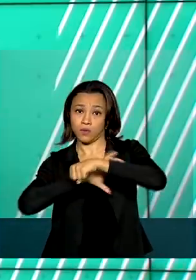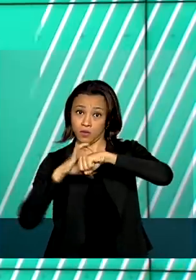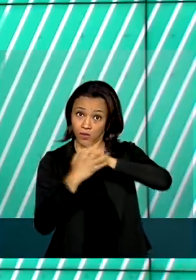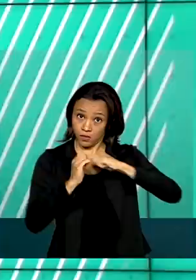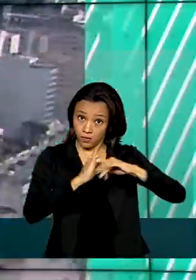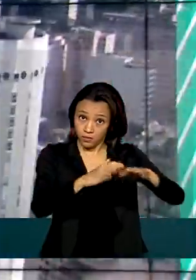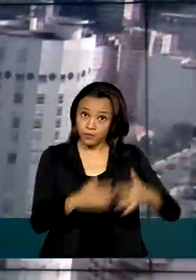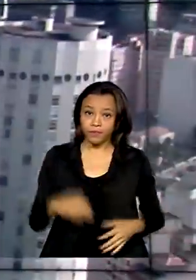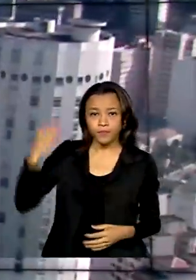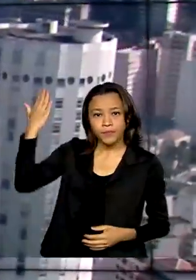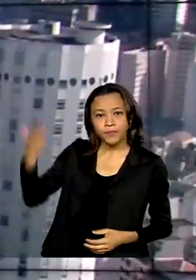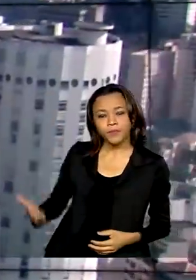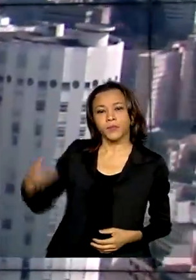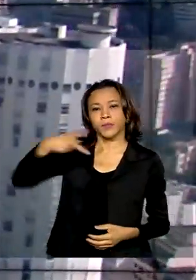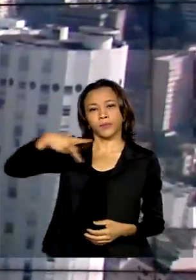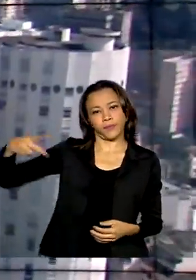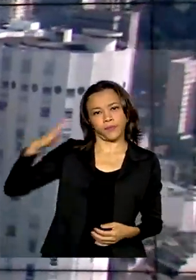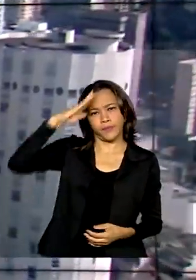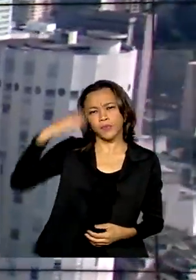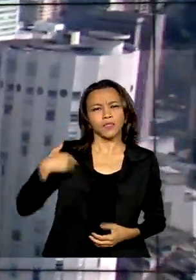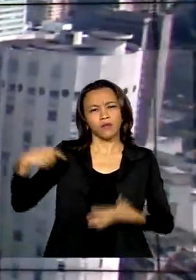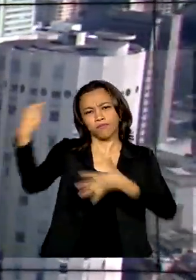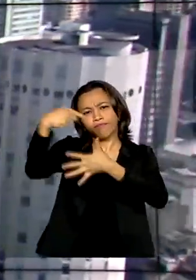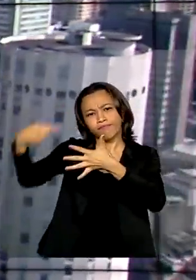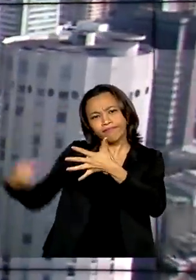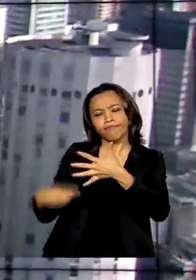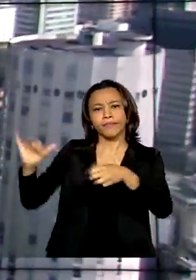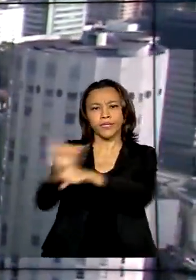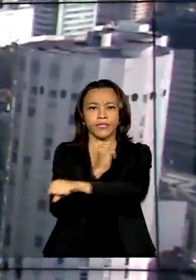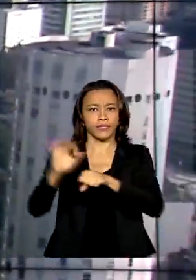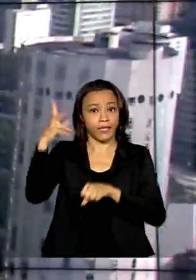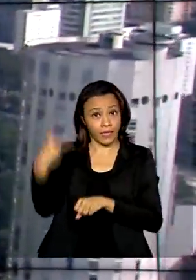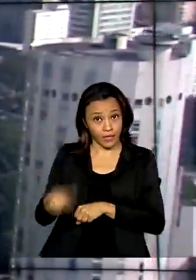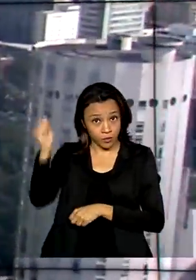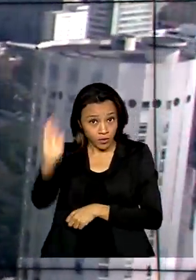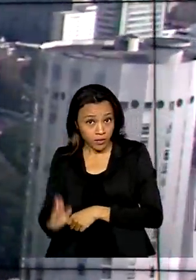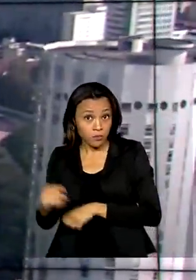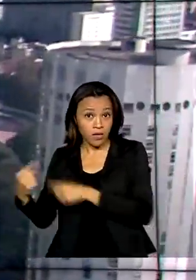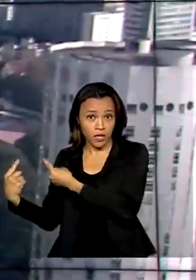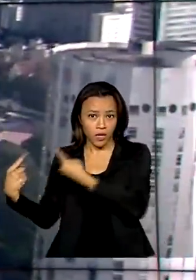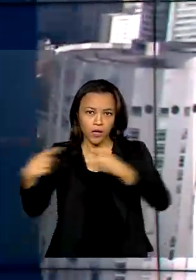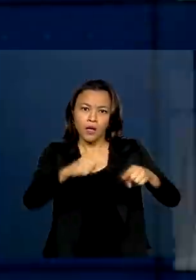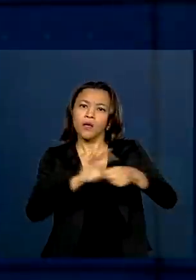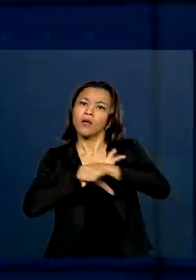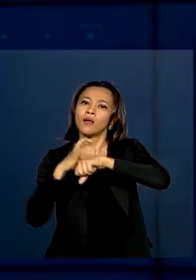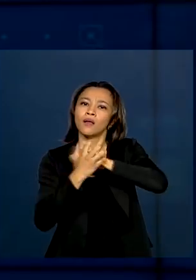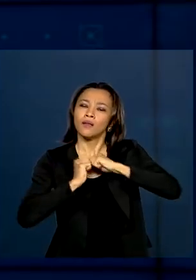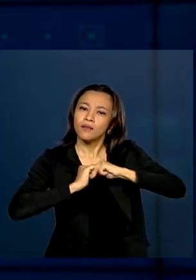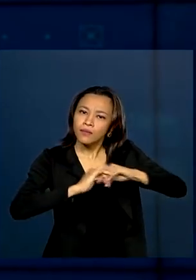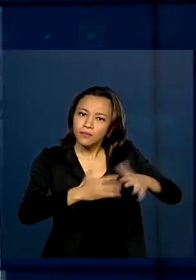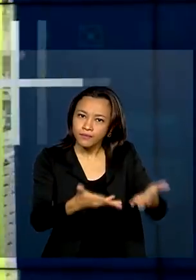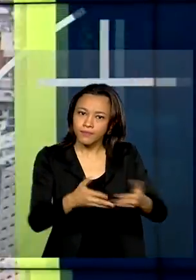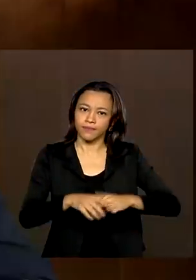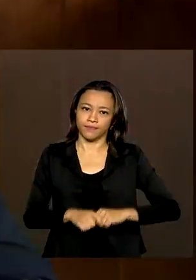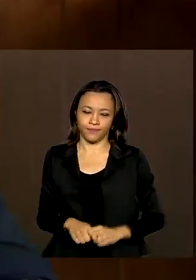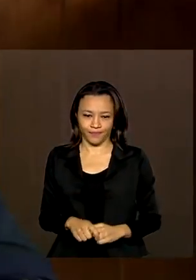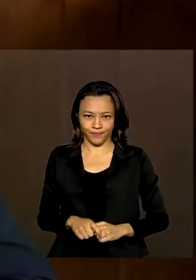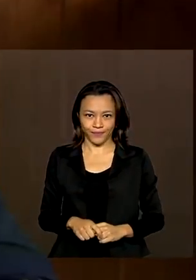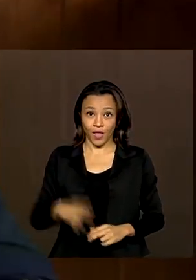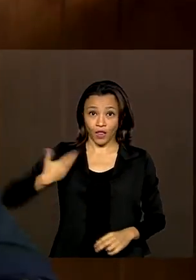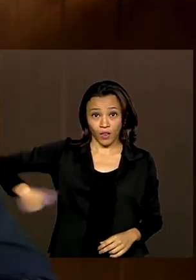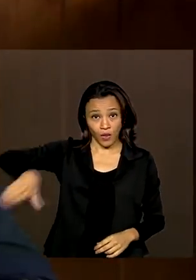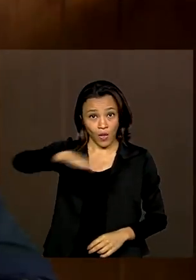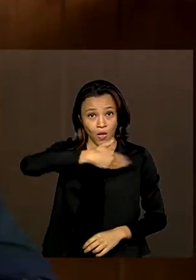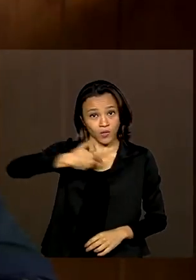O presidente Jair Bolsonaro falou sobre as medidas adotadas no Brasil para enfrentar a Covid-19. Nosso